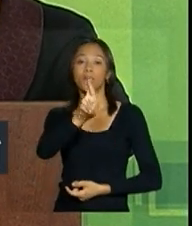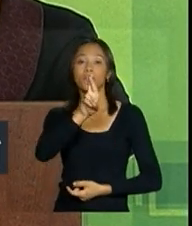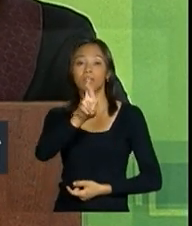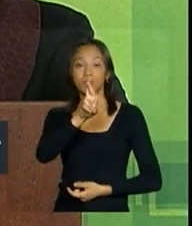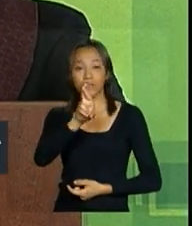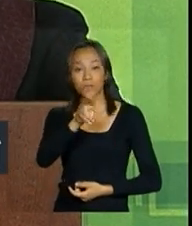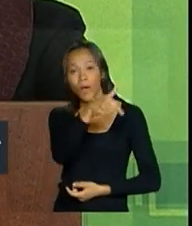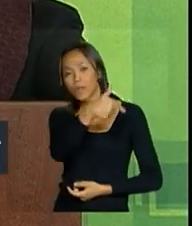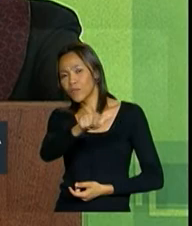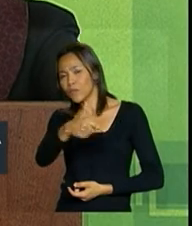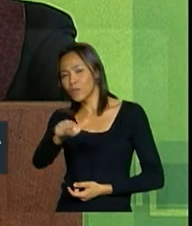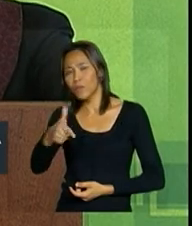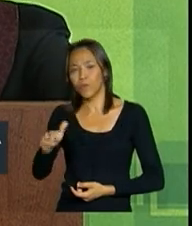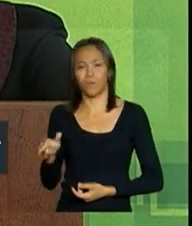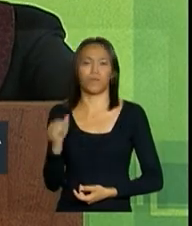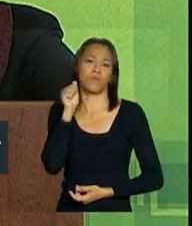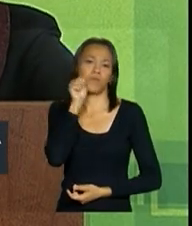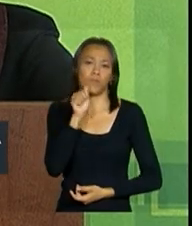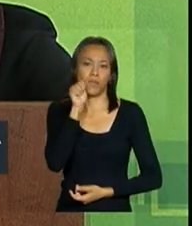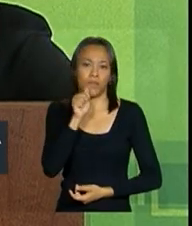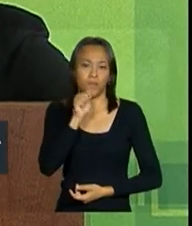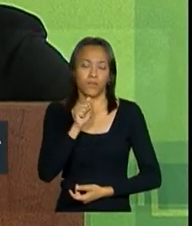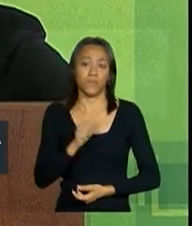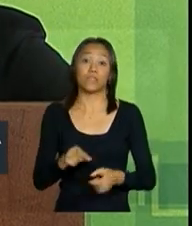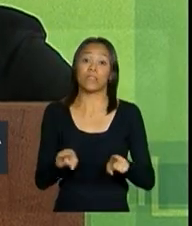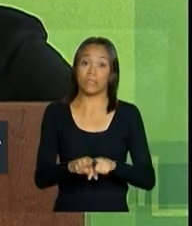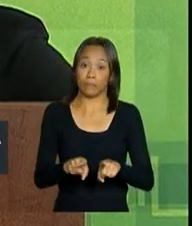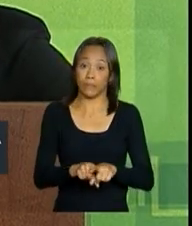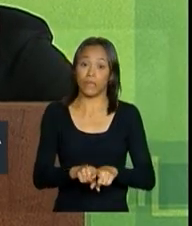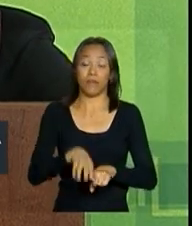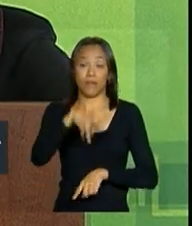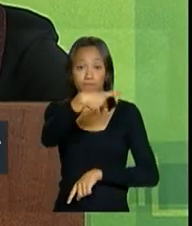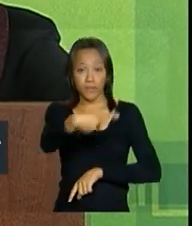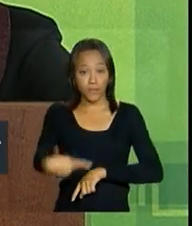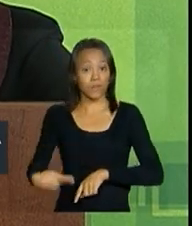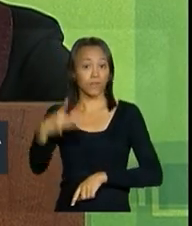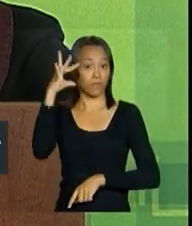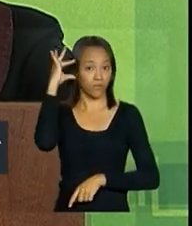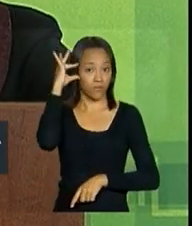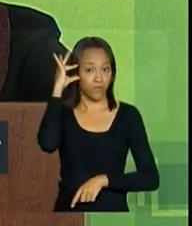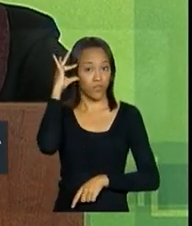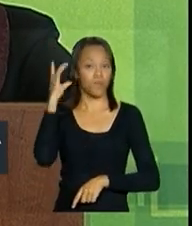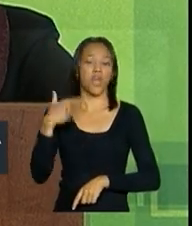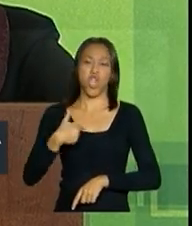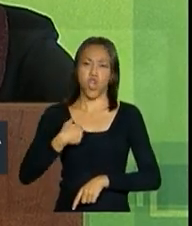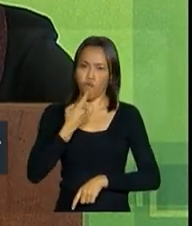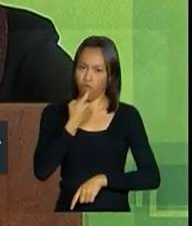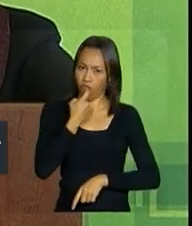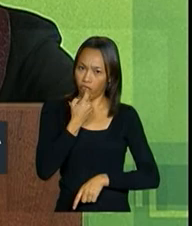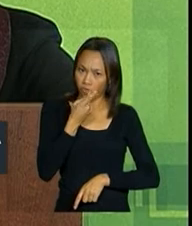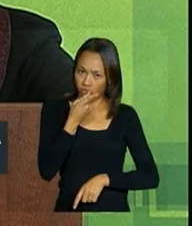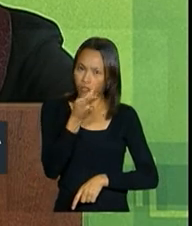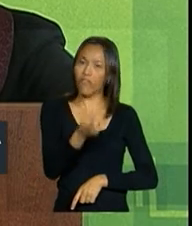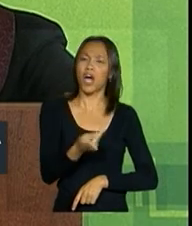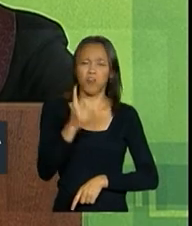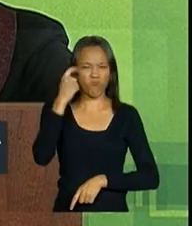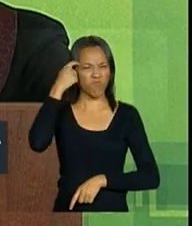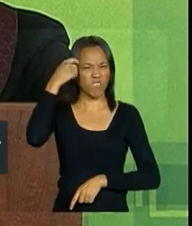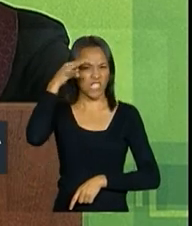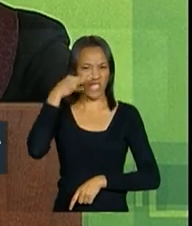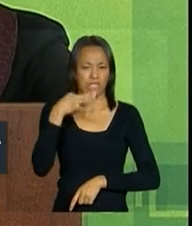aqui as Marias Oi e a presidenta Dilma e eu uso dizer com muita